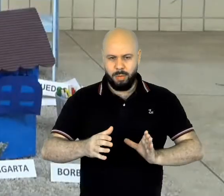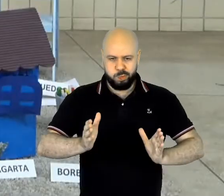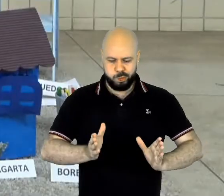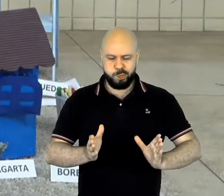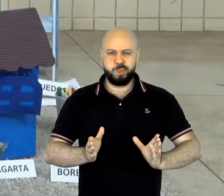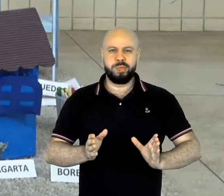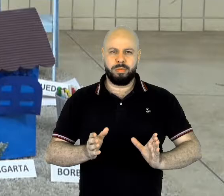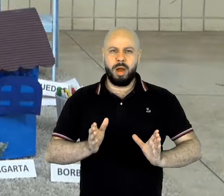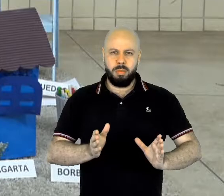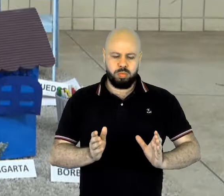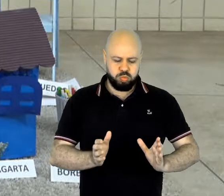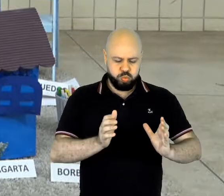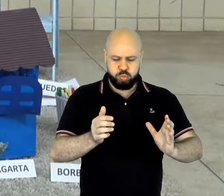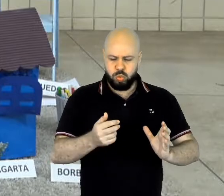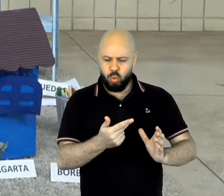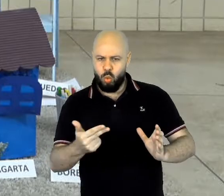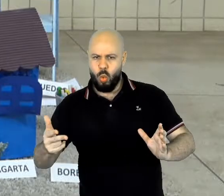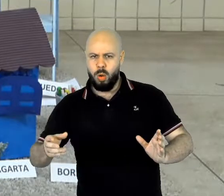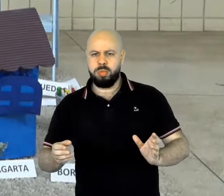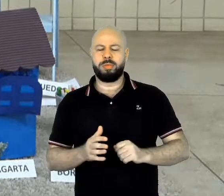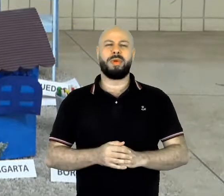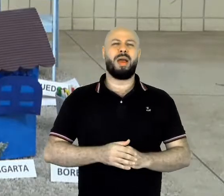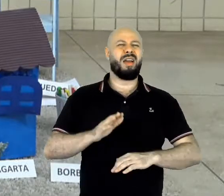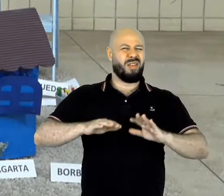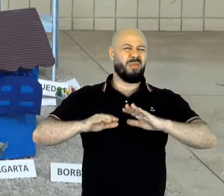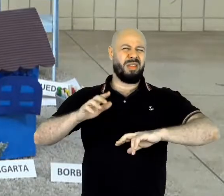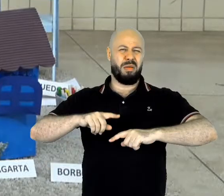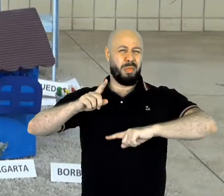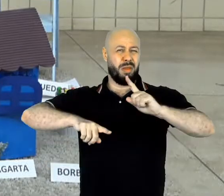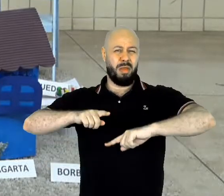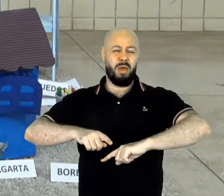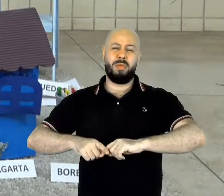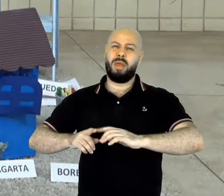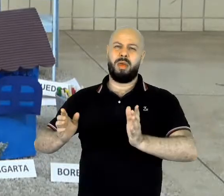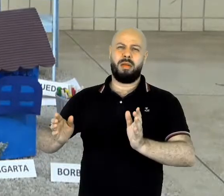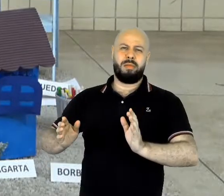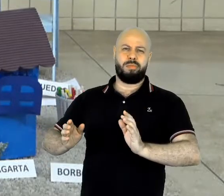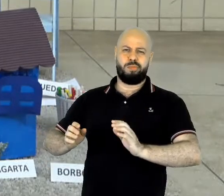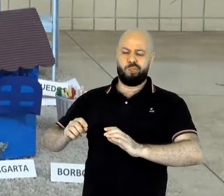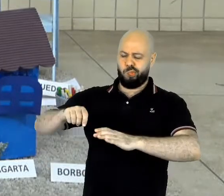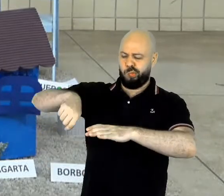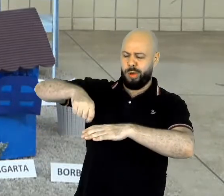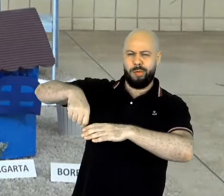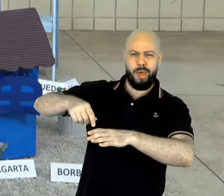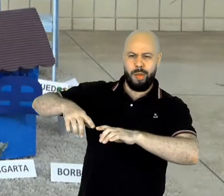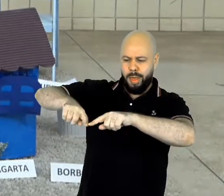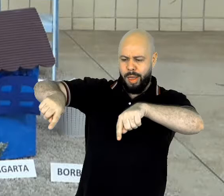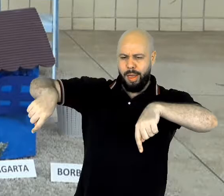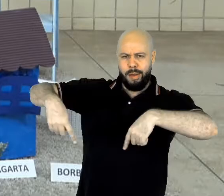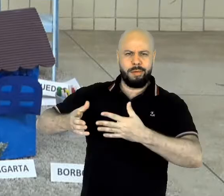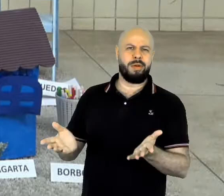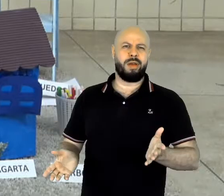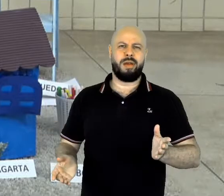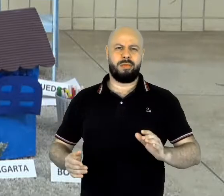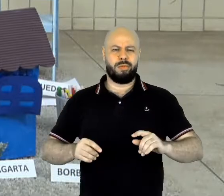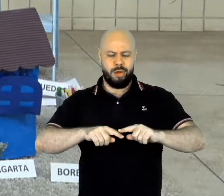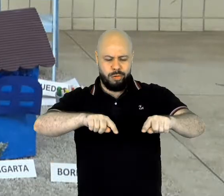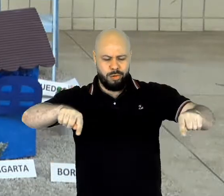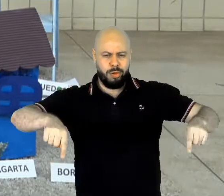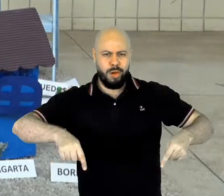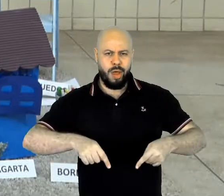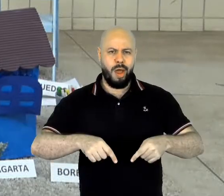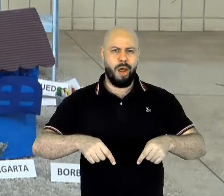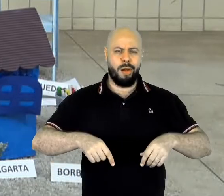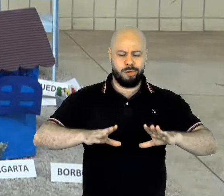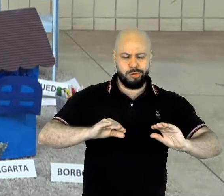material que você vai encontrar na sala, na cozinha e também no quarto. Vai do que você tiver disponível. Depois que você organizou